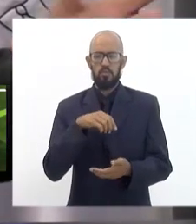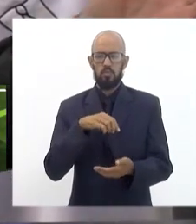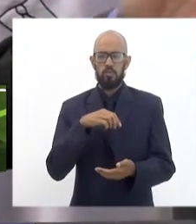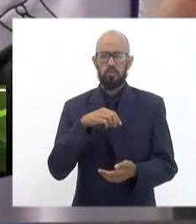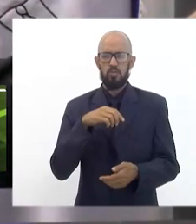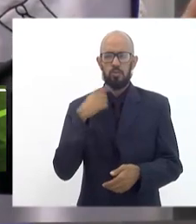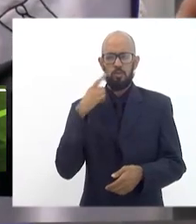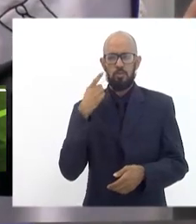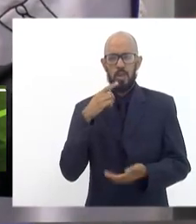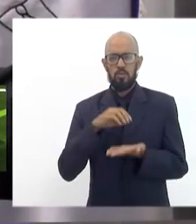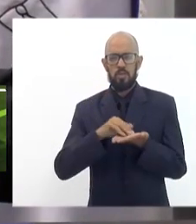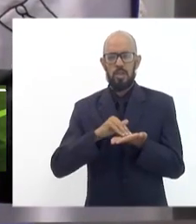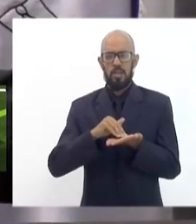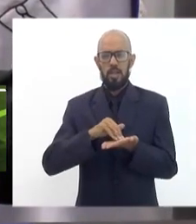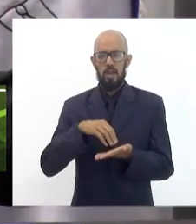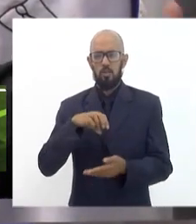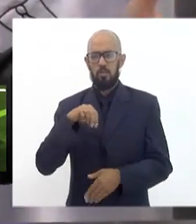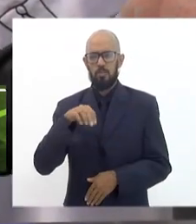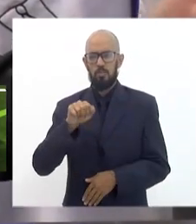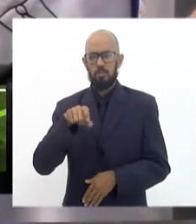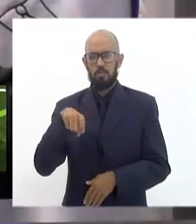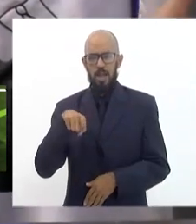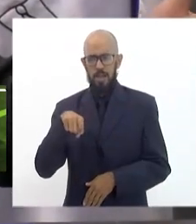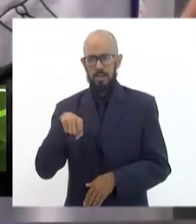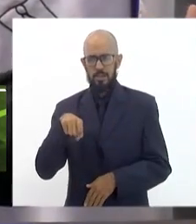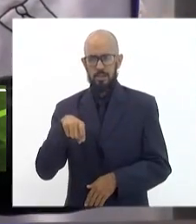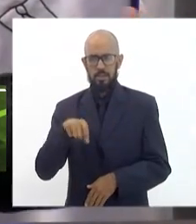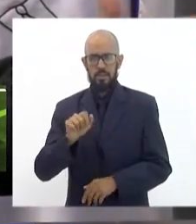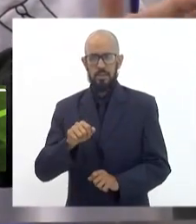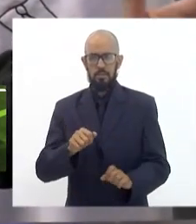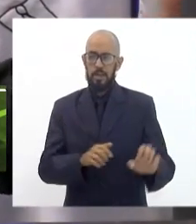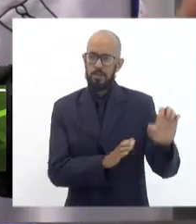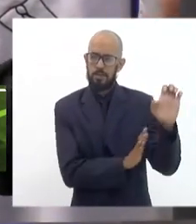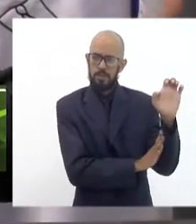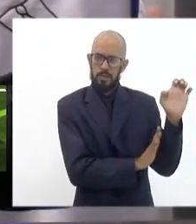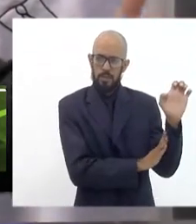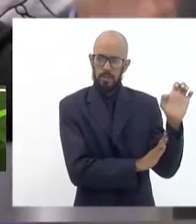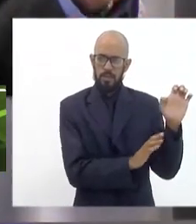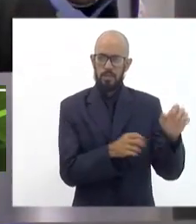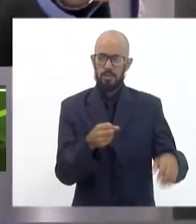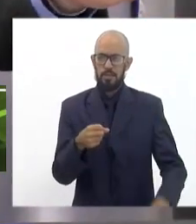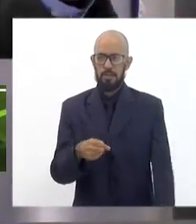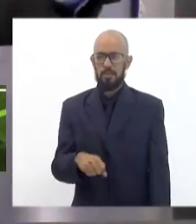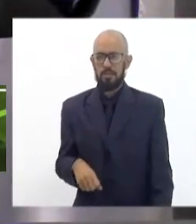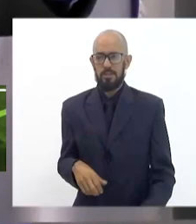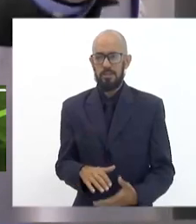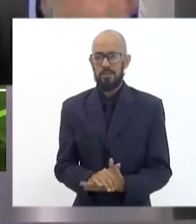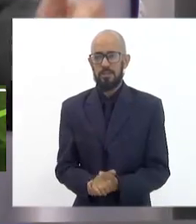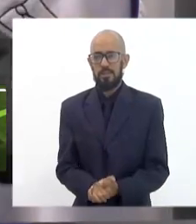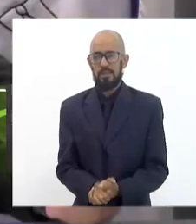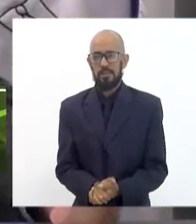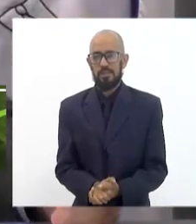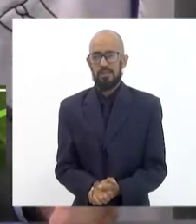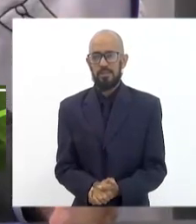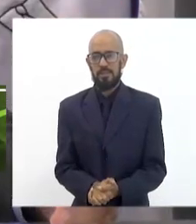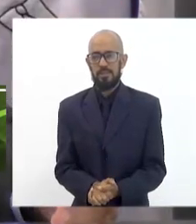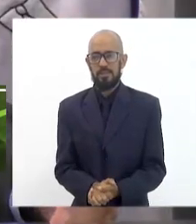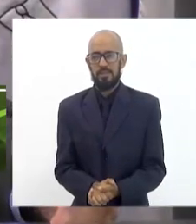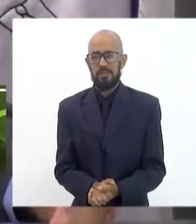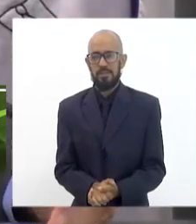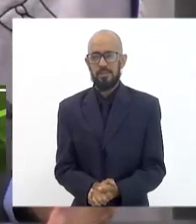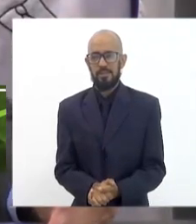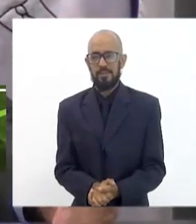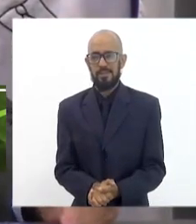eu marco está aqui a minha esquerda é porque ele é deputado você cantar se não se fosse Deputado tá lá a esquerda mas na rua tá